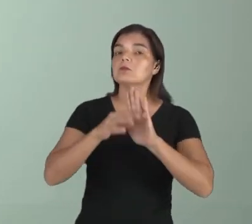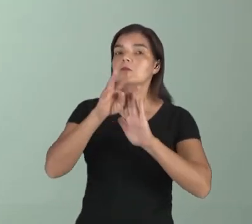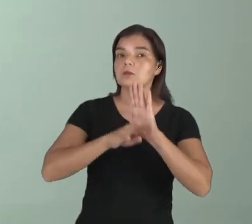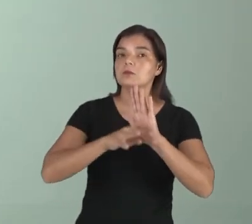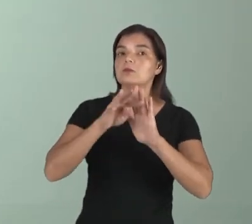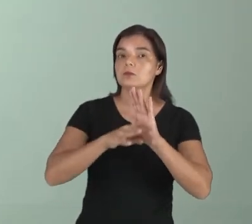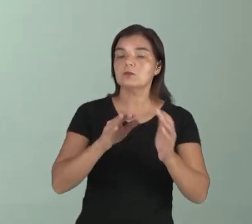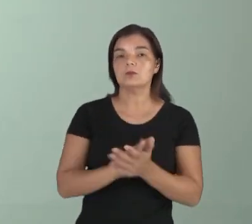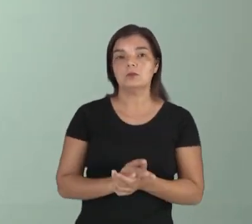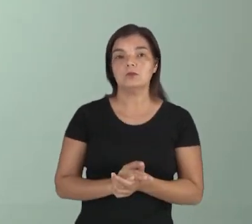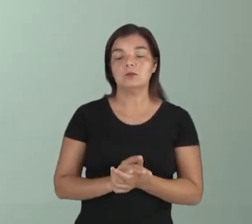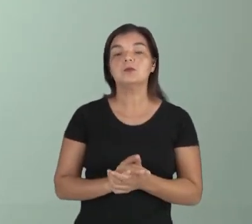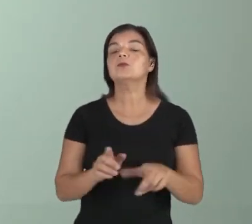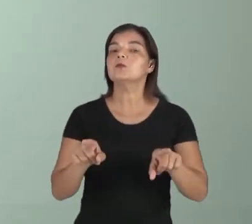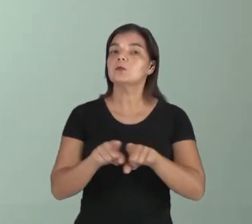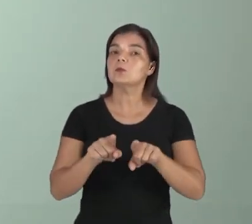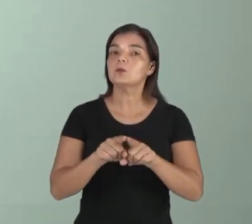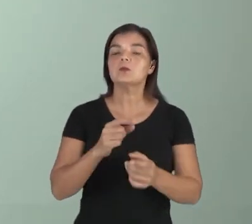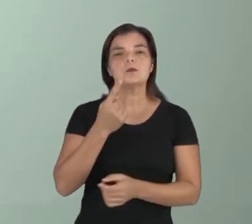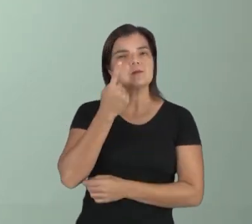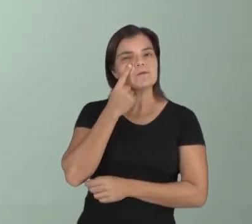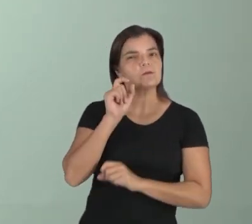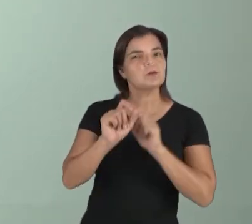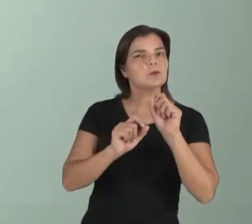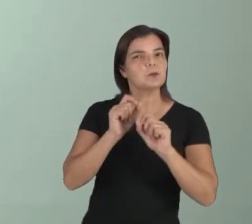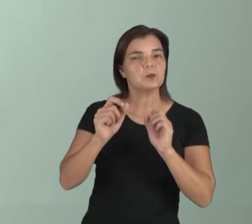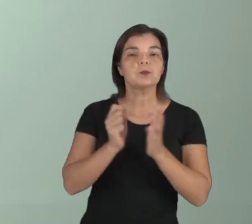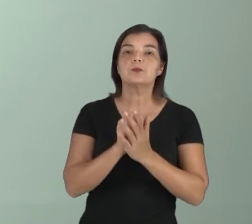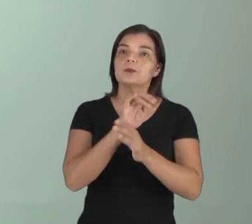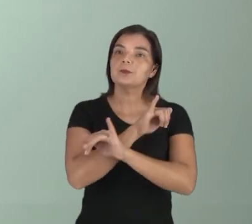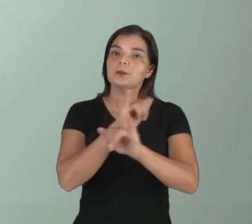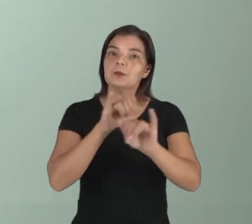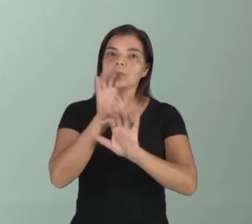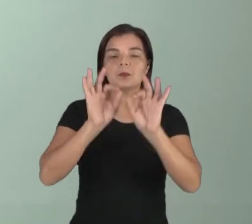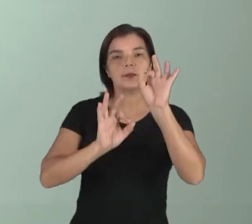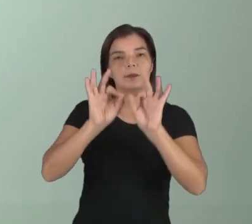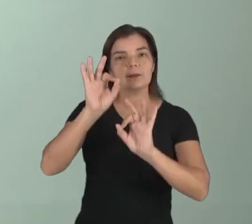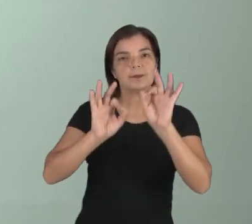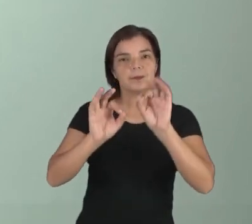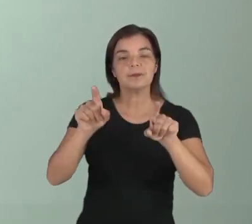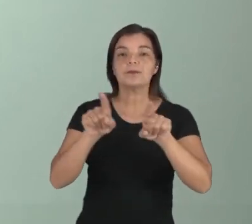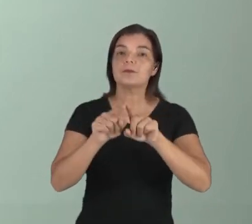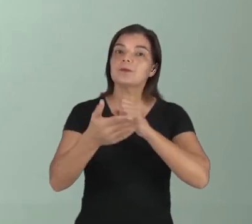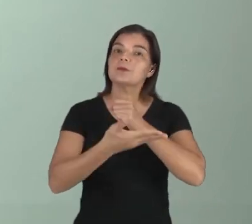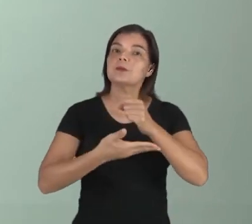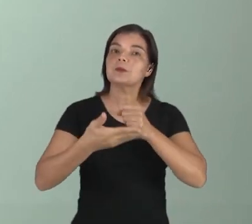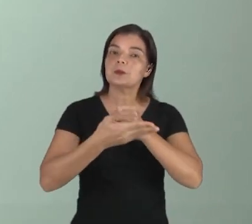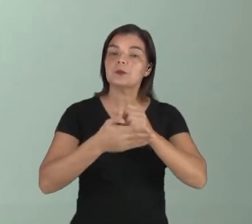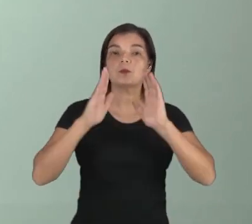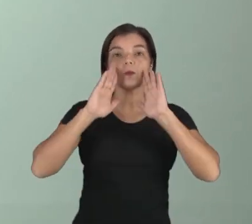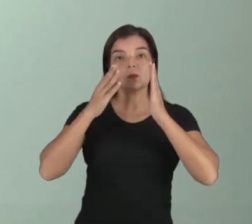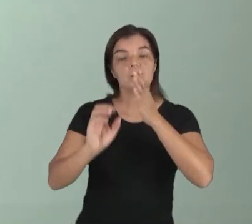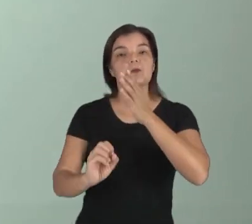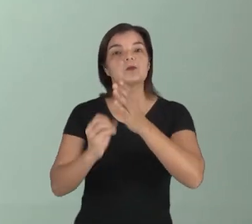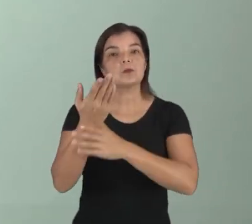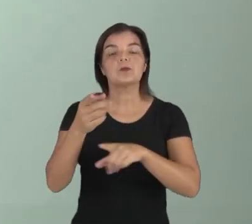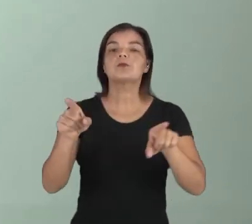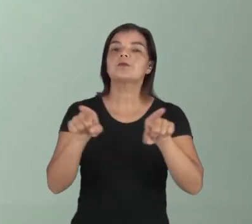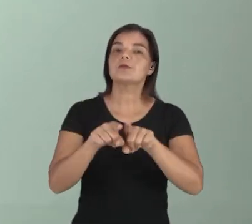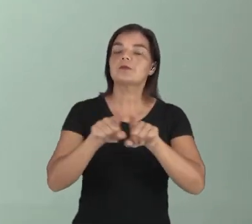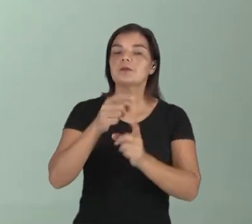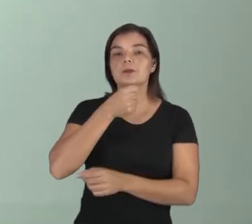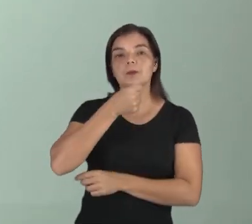textual impessoal. Então, observem que a notícia ela é construída com base em fatos, assim também